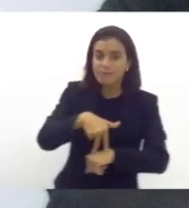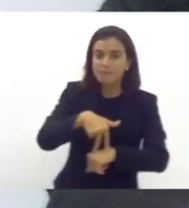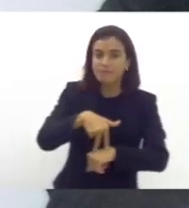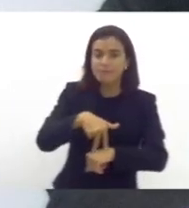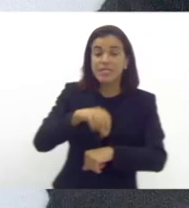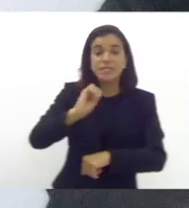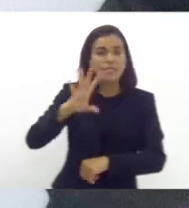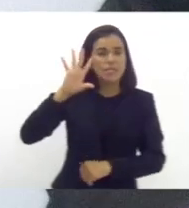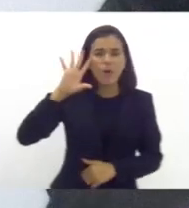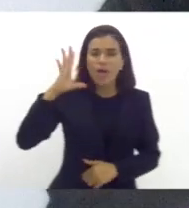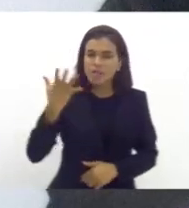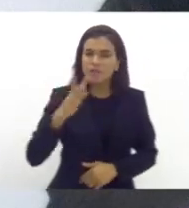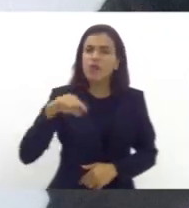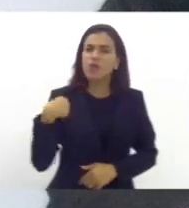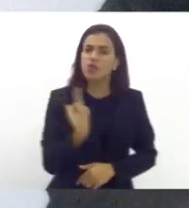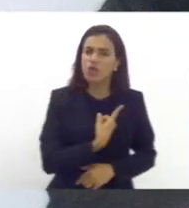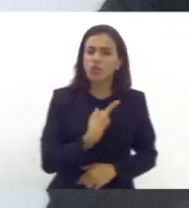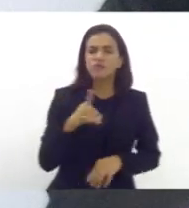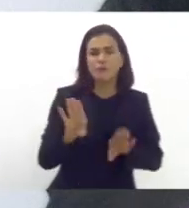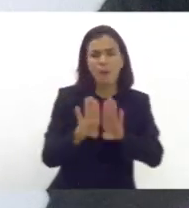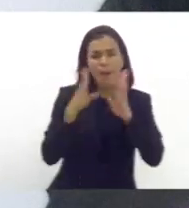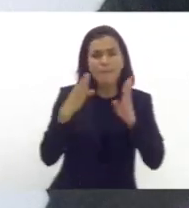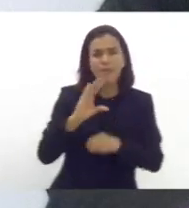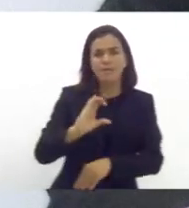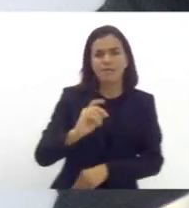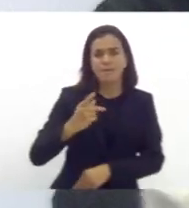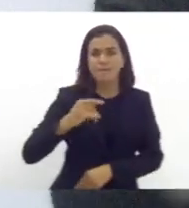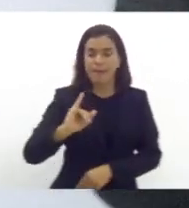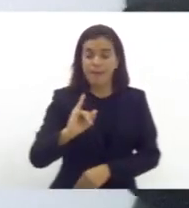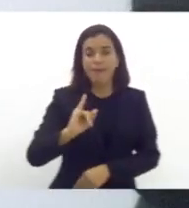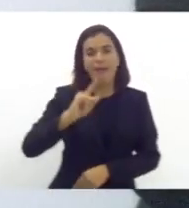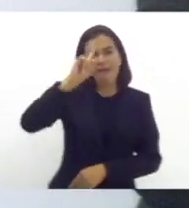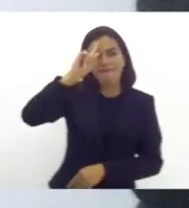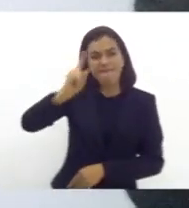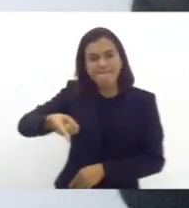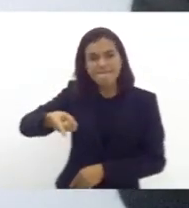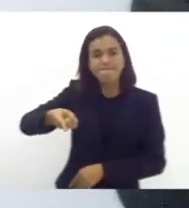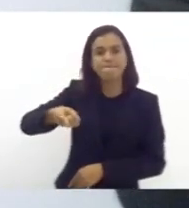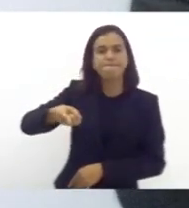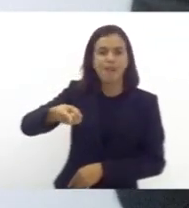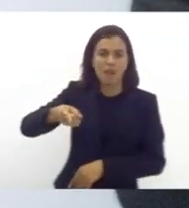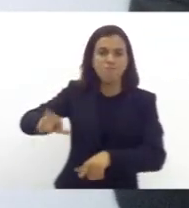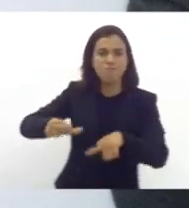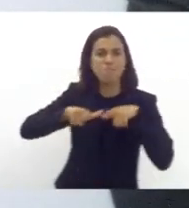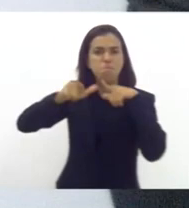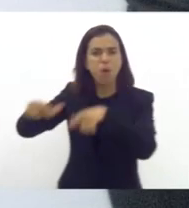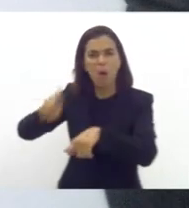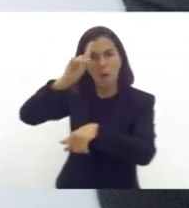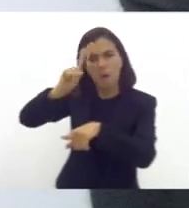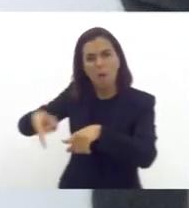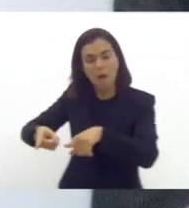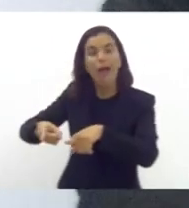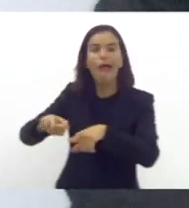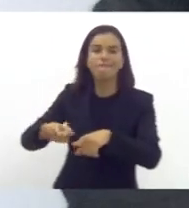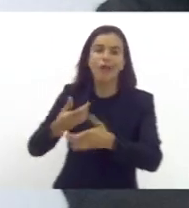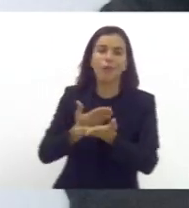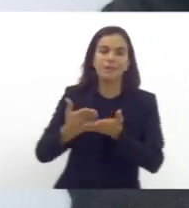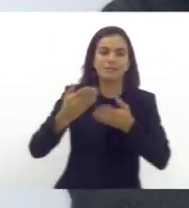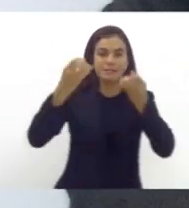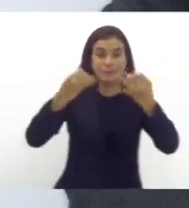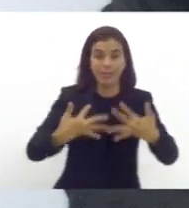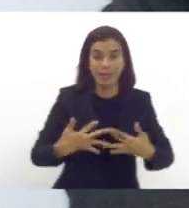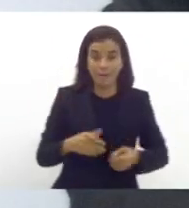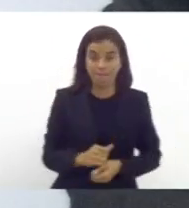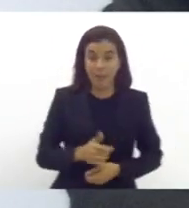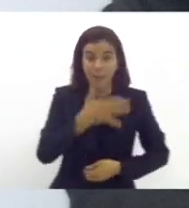dado uma solu Vamos abrir uma CPI a vem através de medida citiva aí vai aparecer e vai começar a explicar quem tem